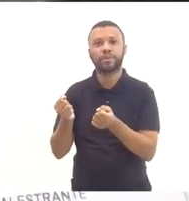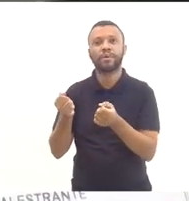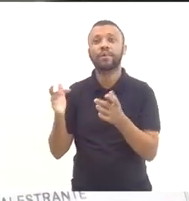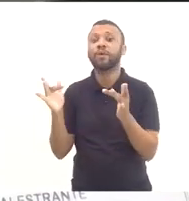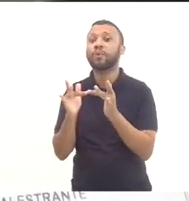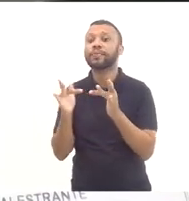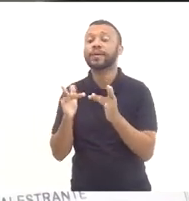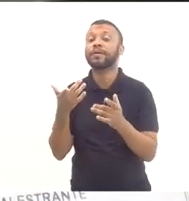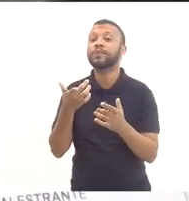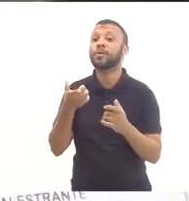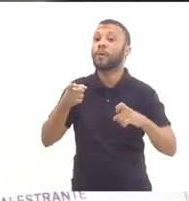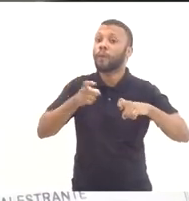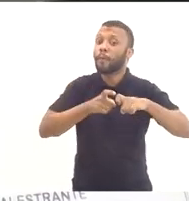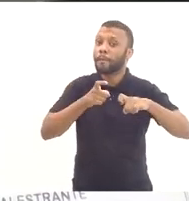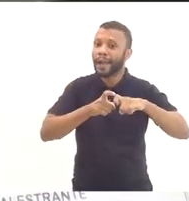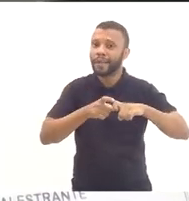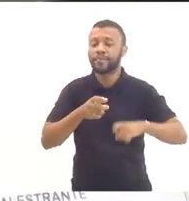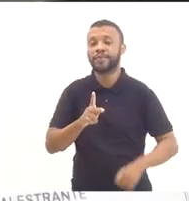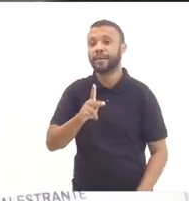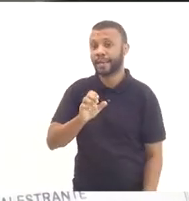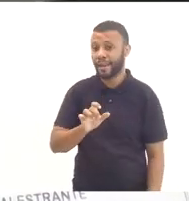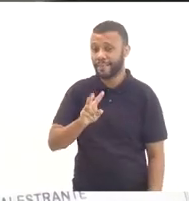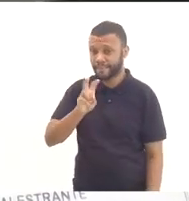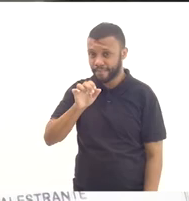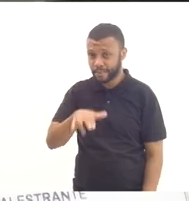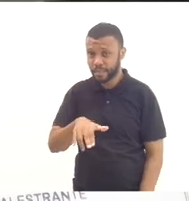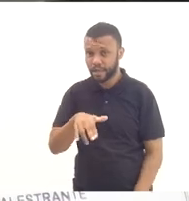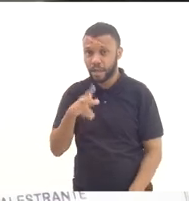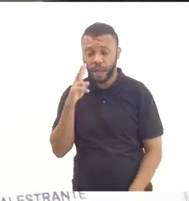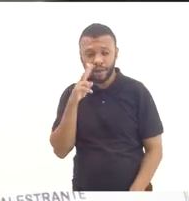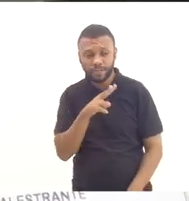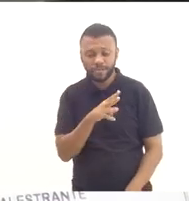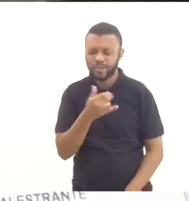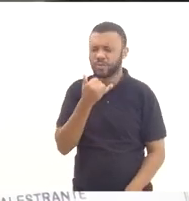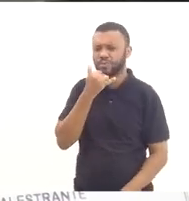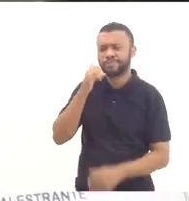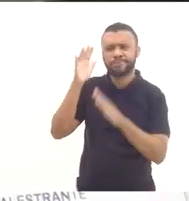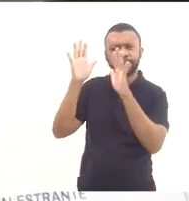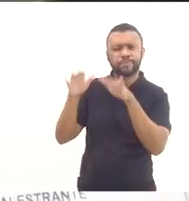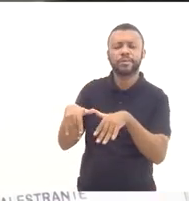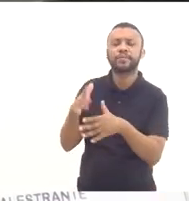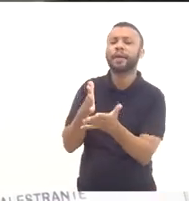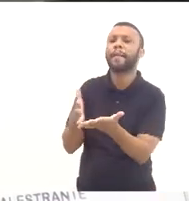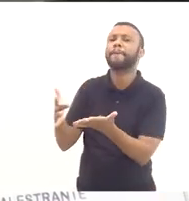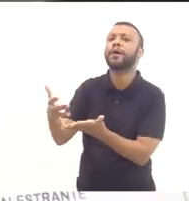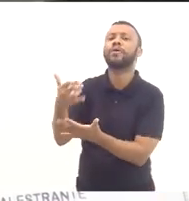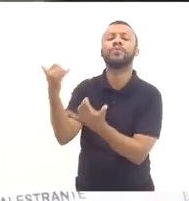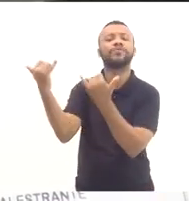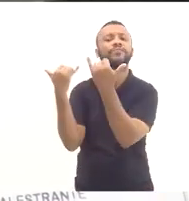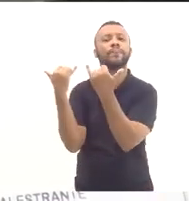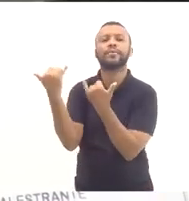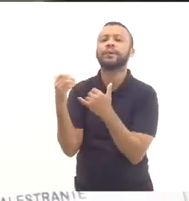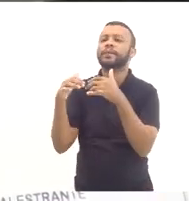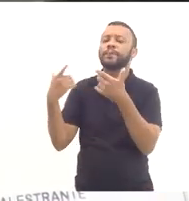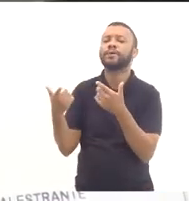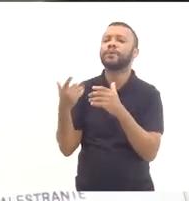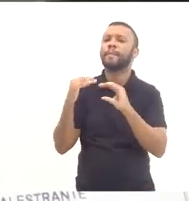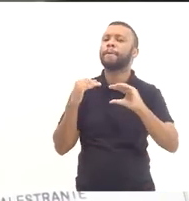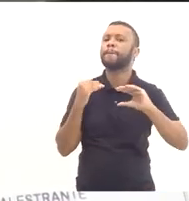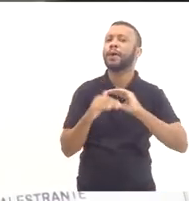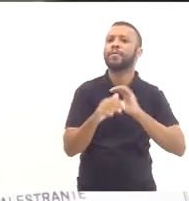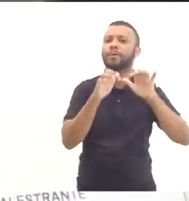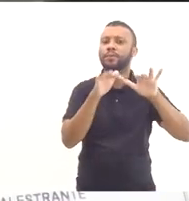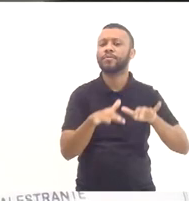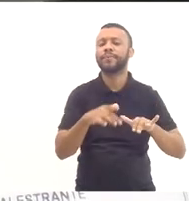com doutor Kevin Strauss falei com o médico imediatamente quando eu vi ele se é banco de dados você é banco de dados é passo manda um e-mail para ele